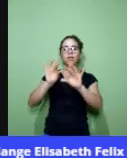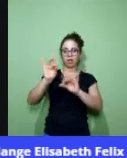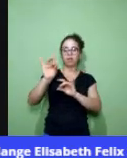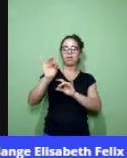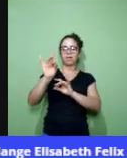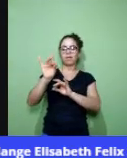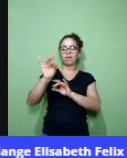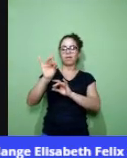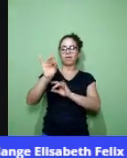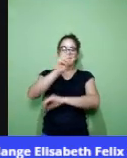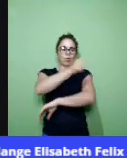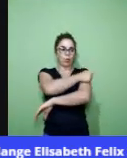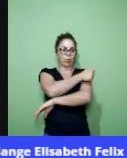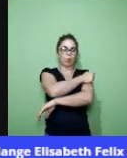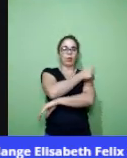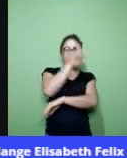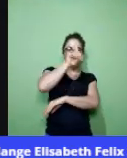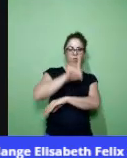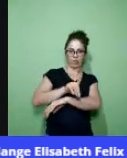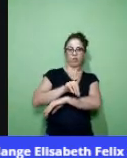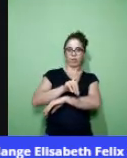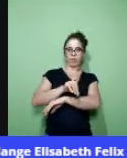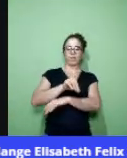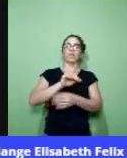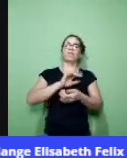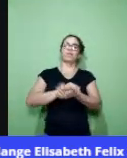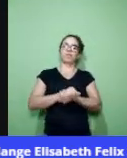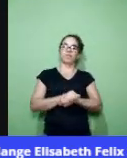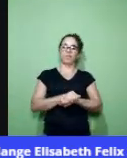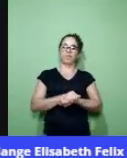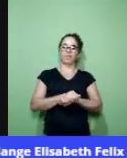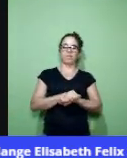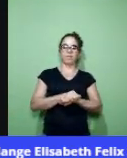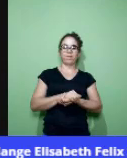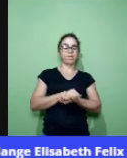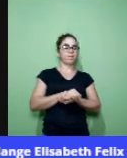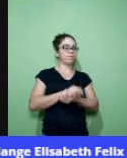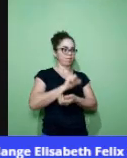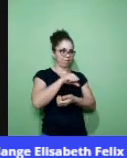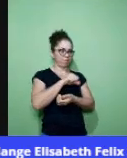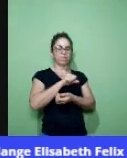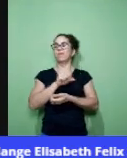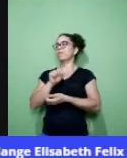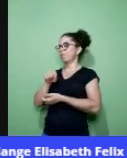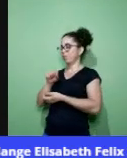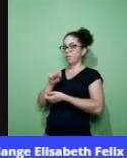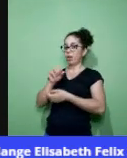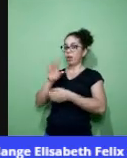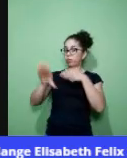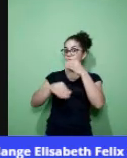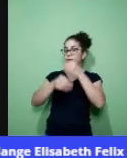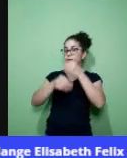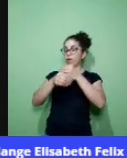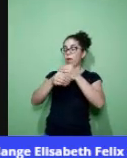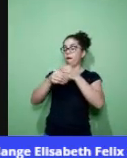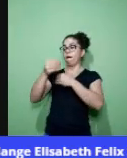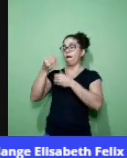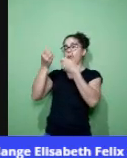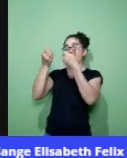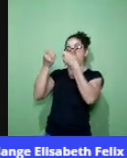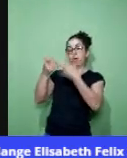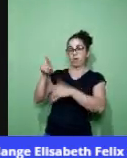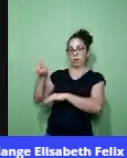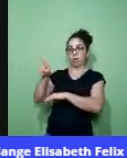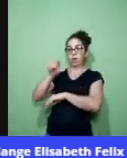Né? E o nosso aluno vai conseguir manipular esse material, porque ele vai atender a necessidade dele. Né,